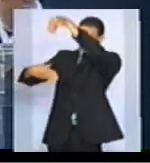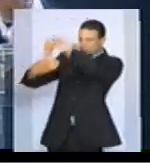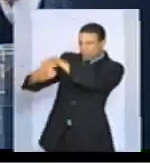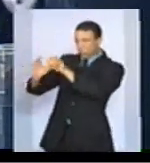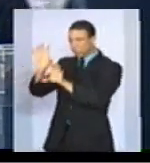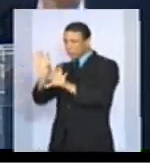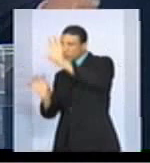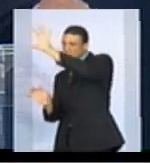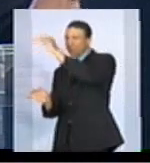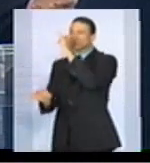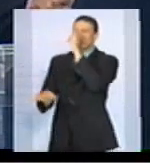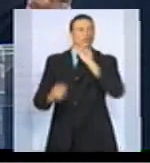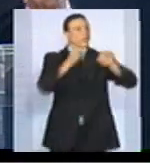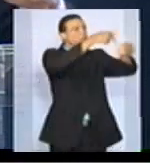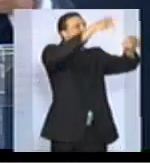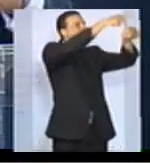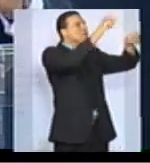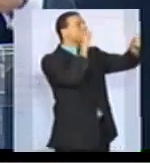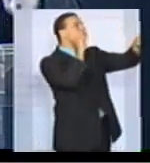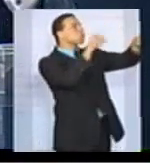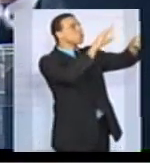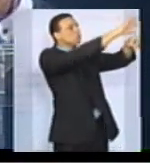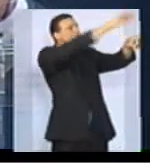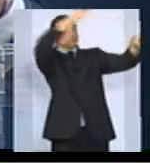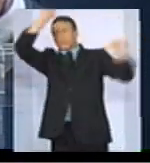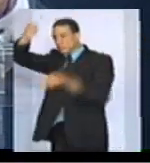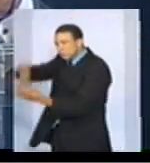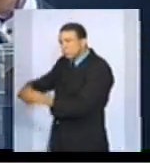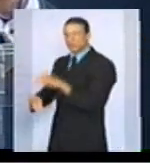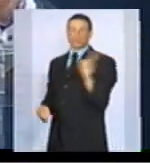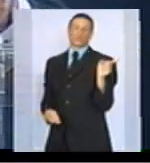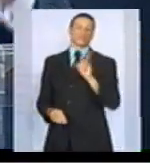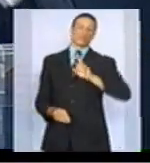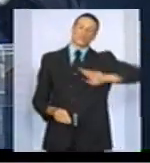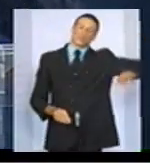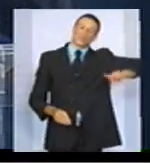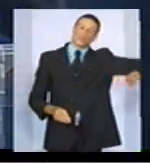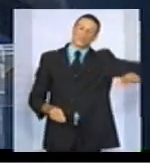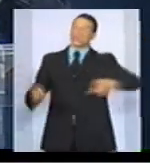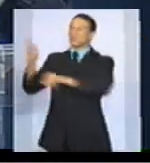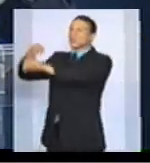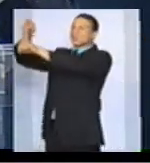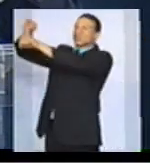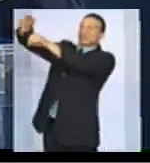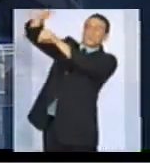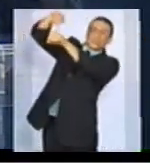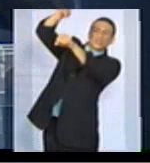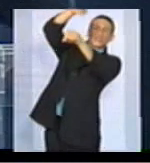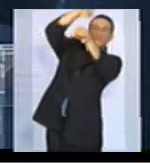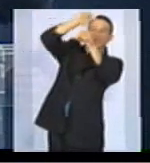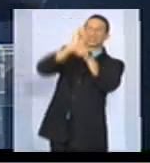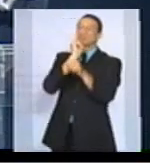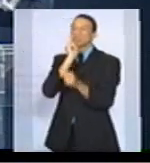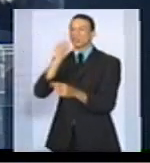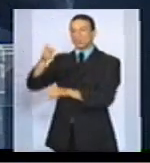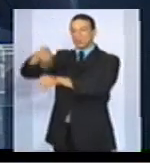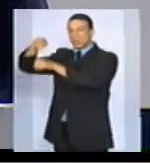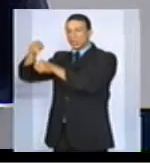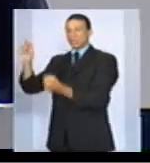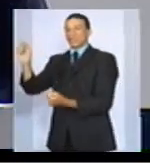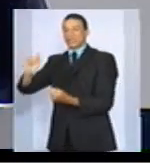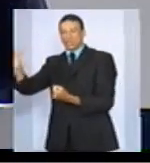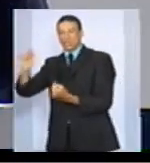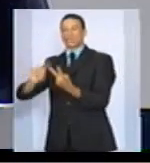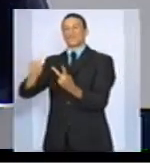canais não são canais americanos como se diz são canais de empresas estrangeiras assim mas são canais internacionais para passar na Argentina na Venezuela